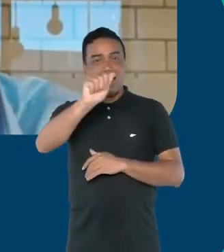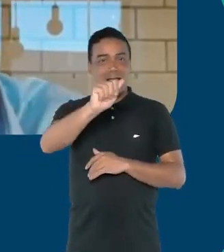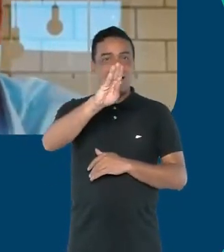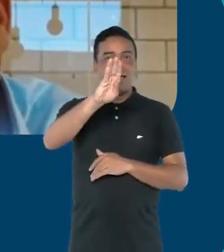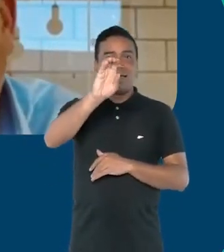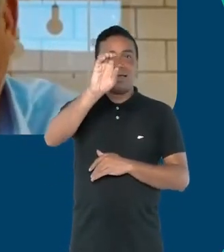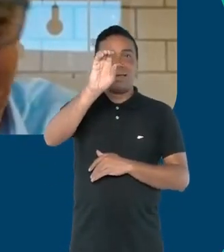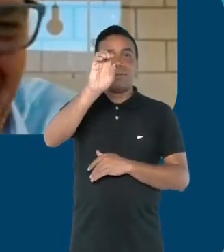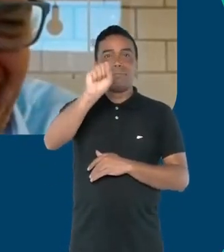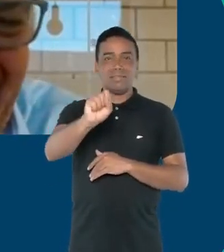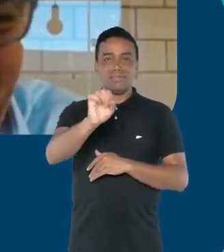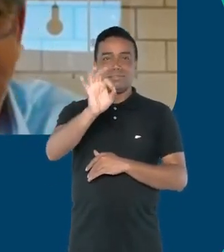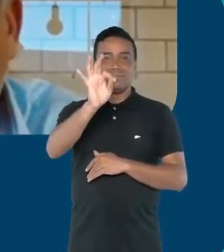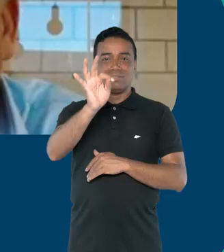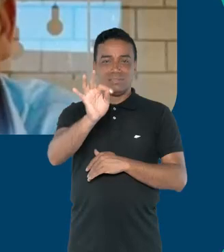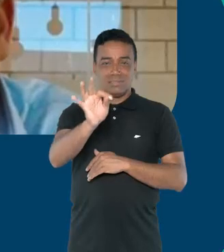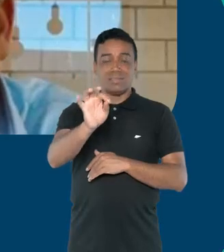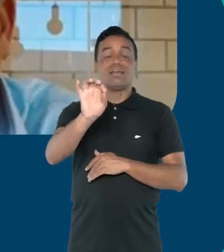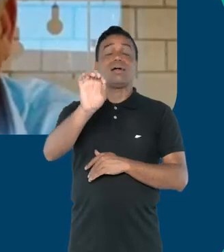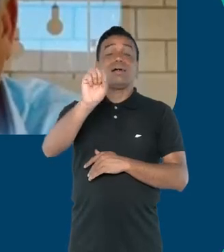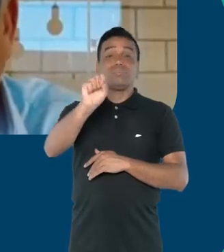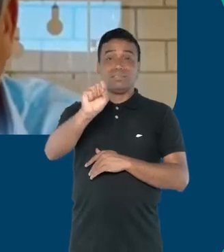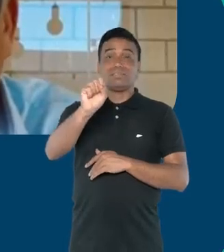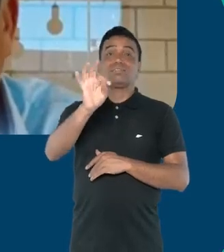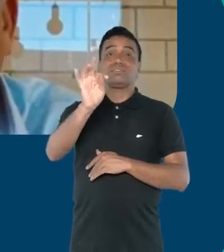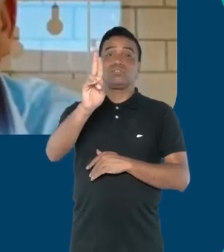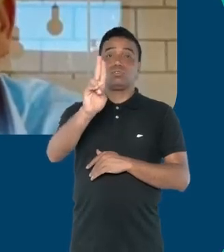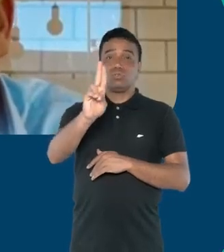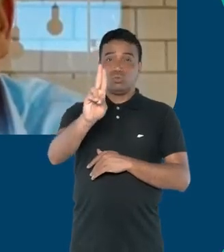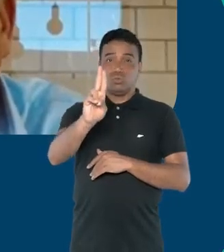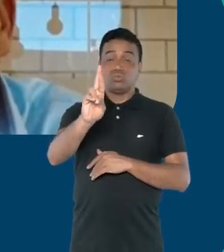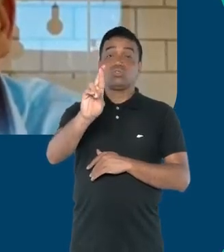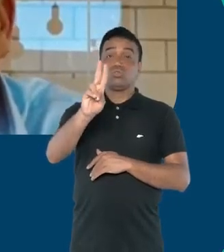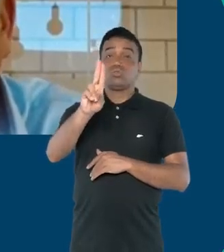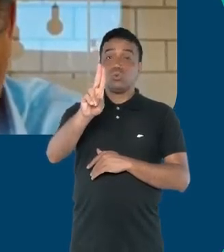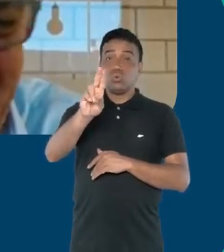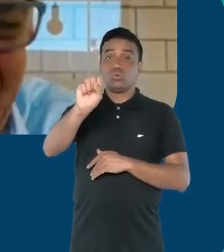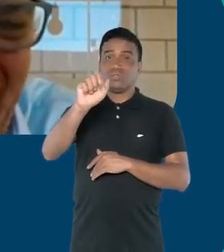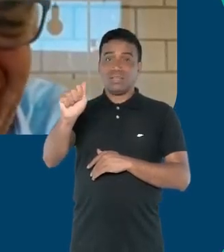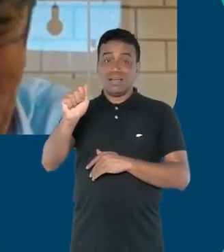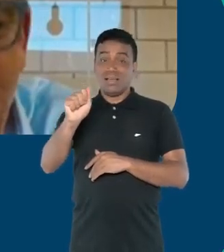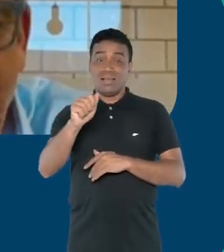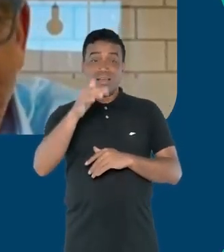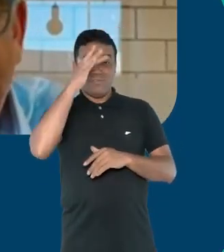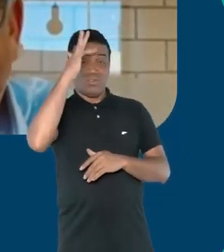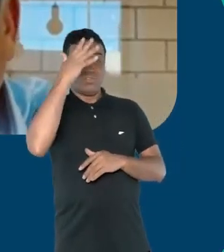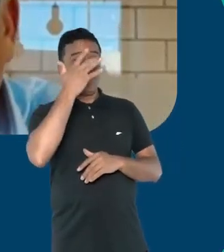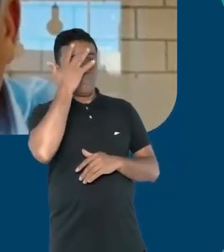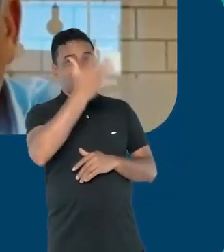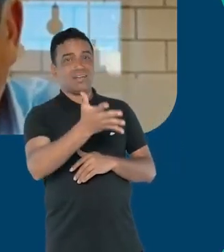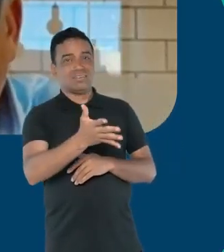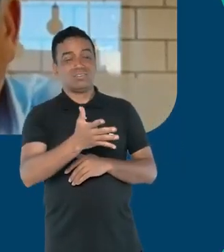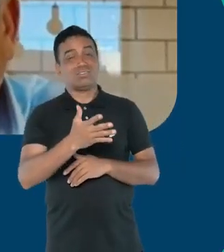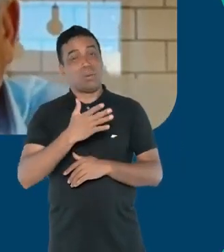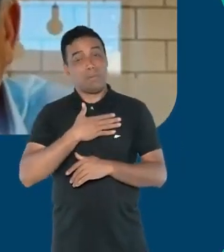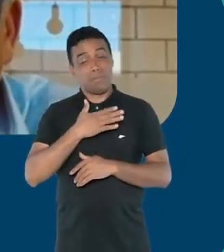e a filosofia fácil, né? Talvez a minha tentativa, aqui no meu lugarzinho